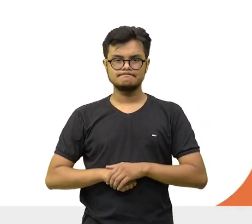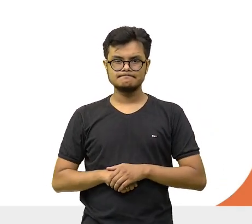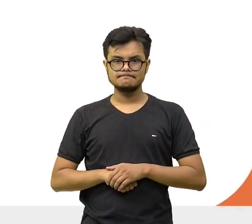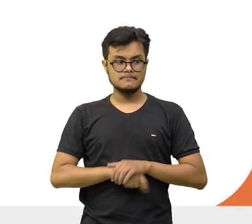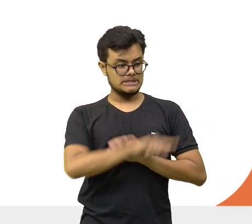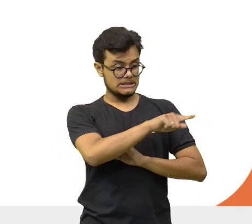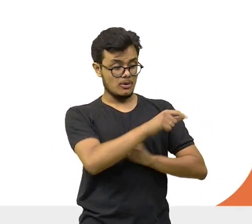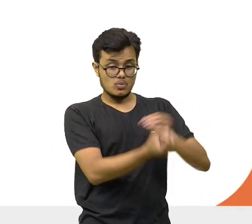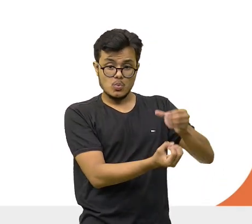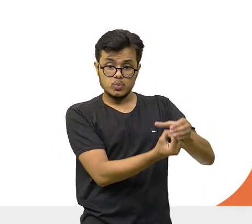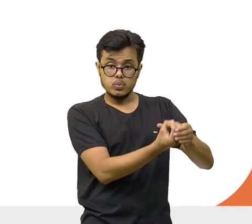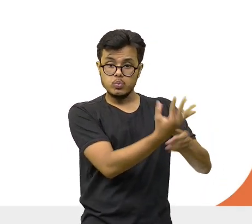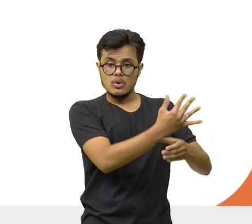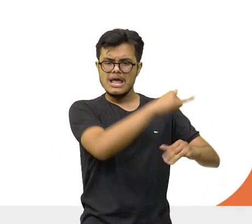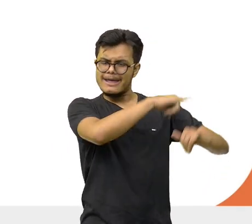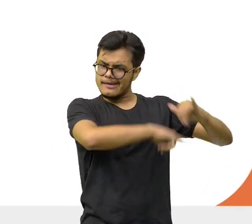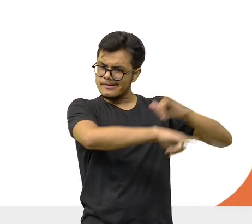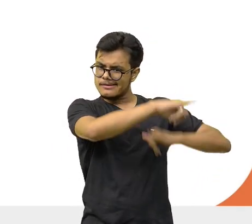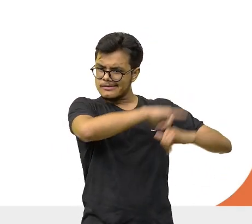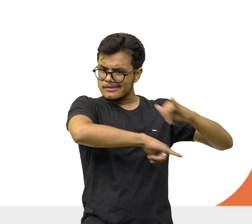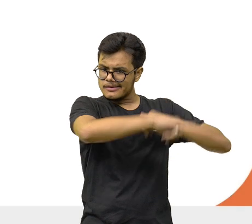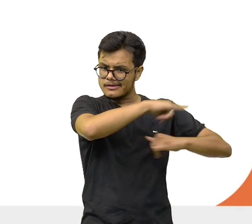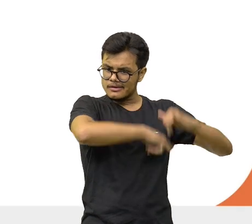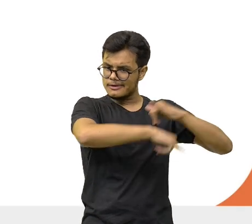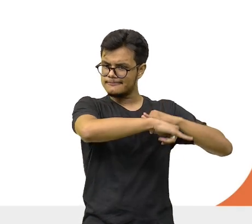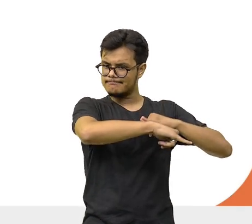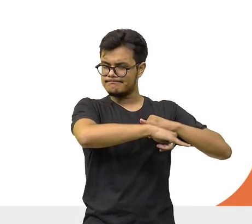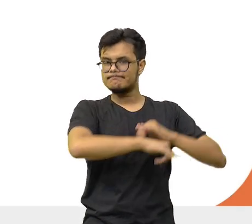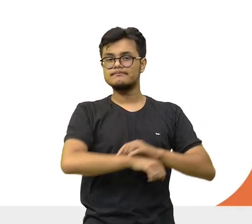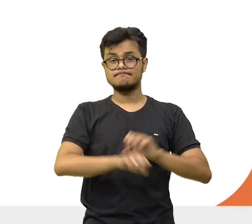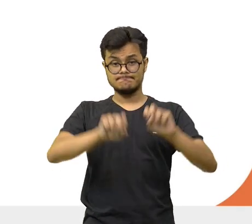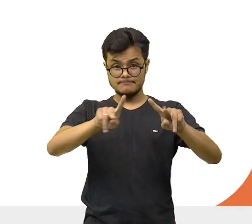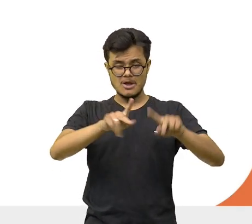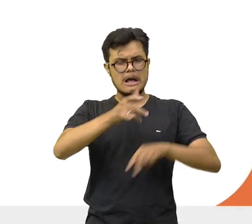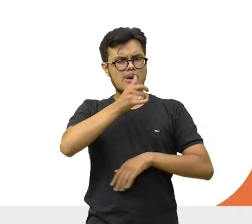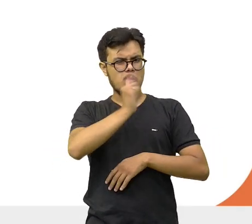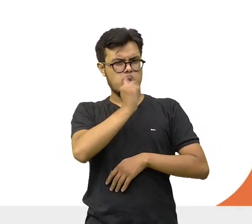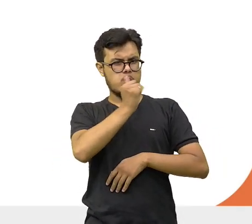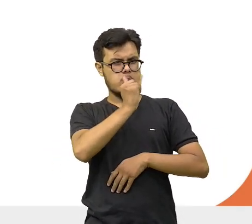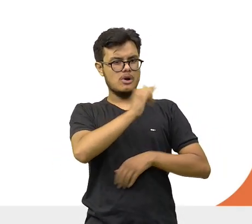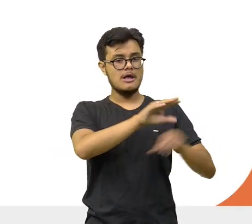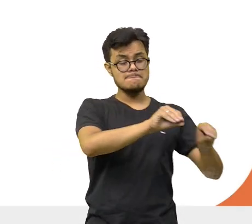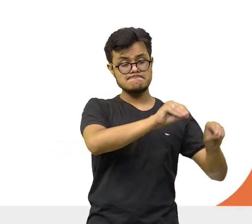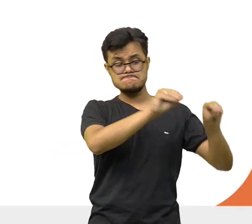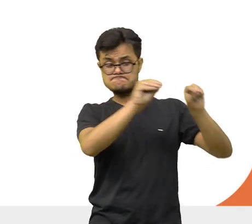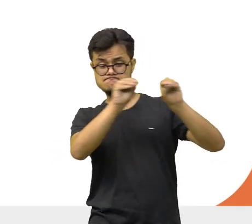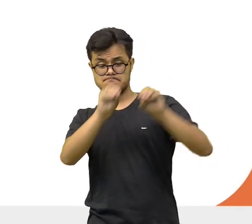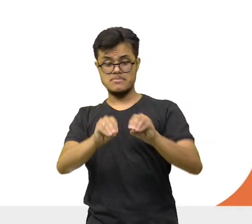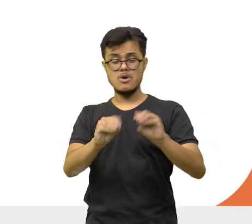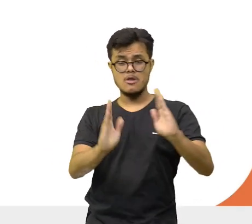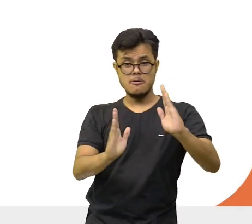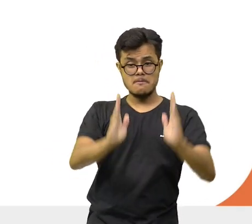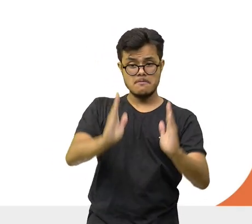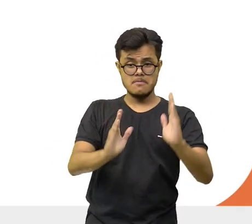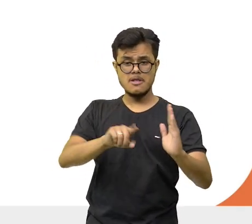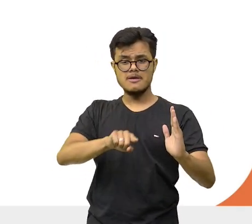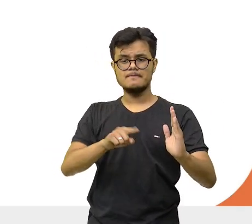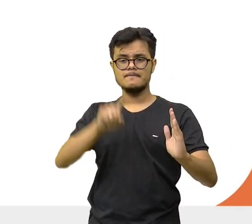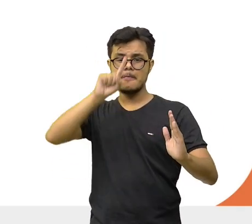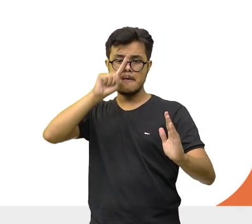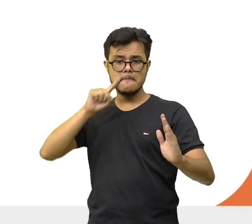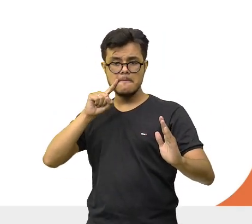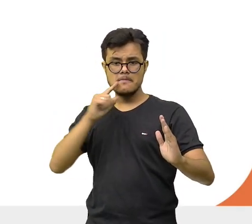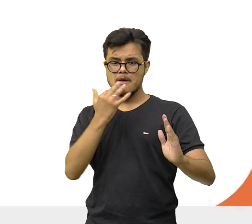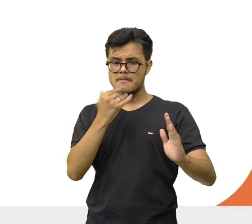energia total e essa energia total é levada para uma outra região, como está aqui na tela, ó, através